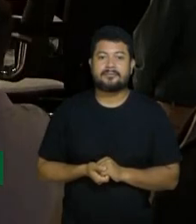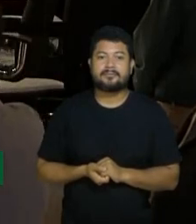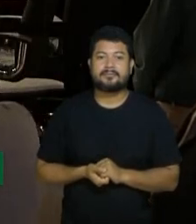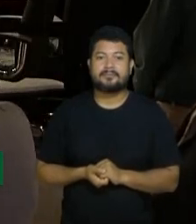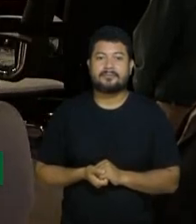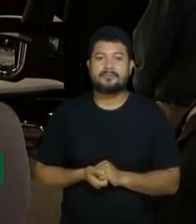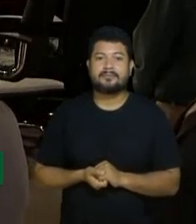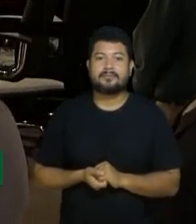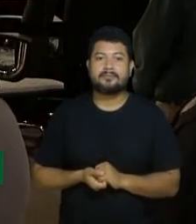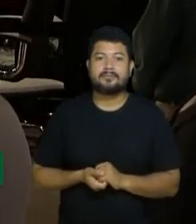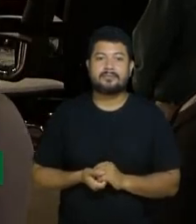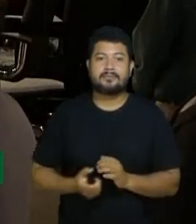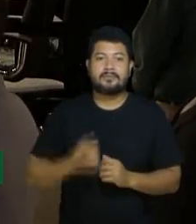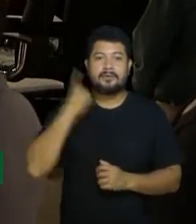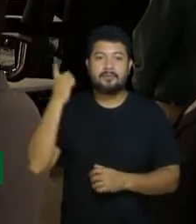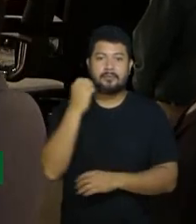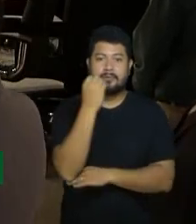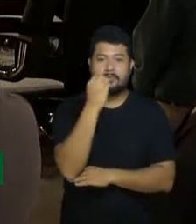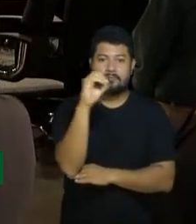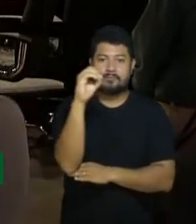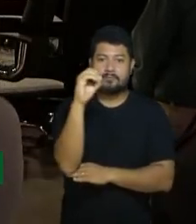Deputado Oscar Gutz, Vossa Excelência,